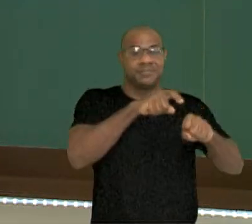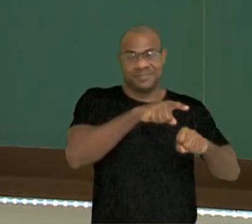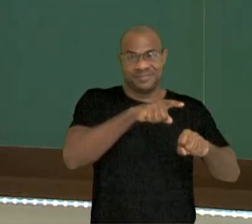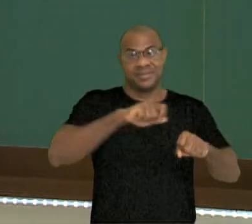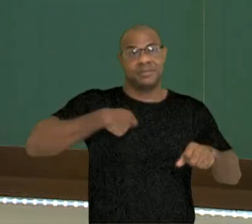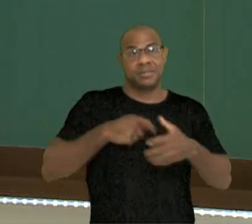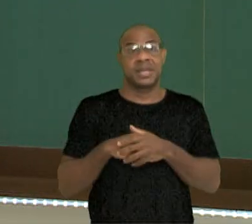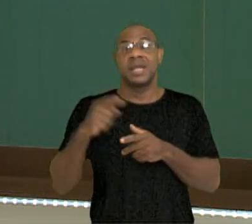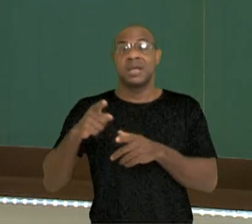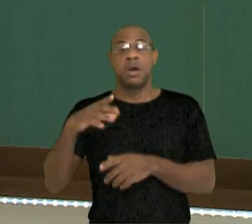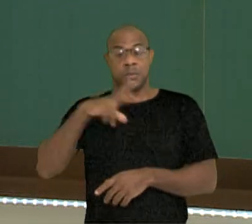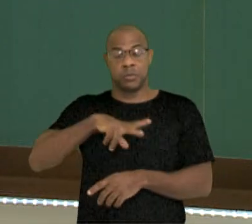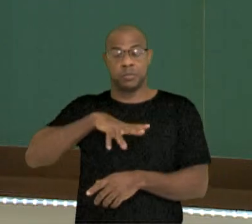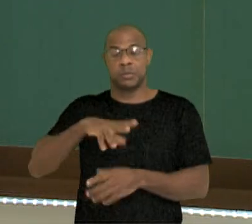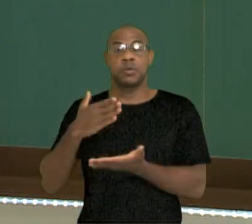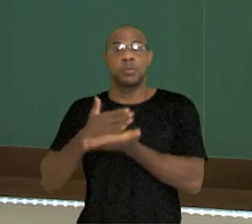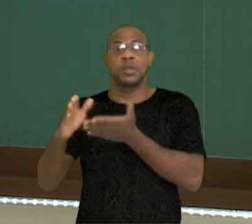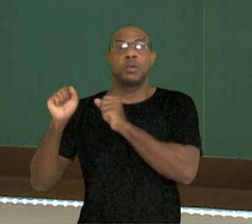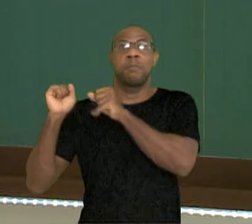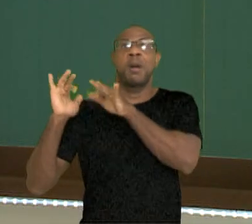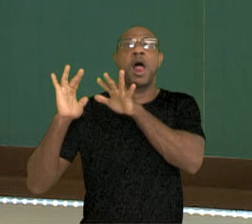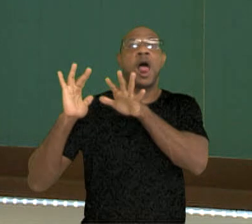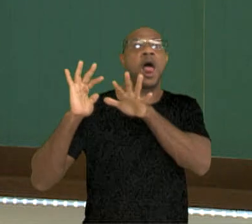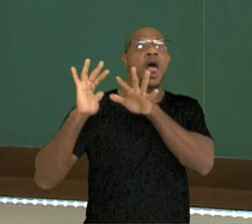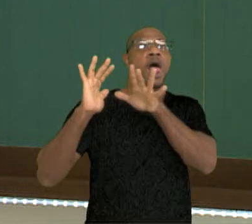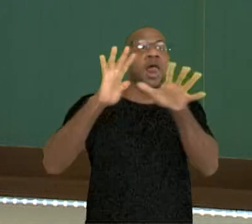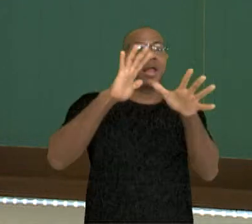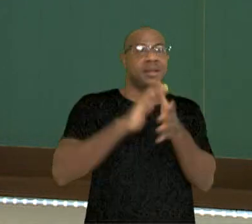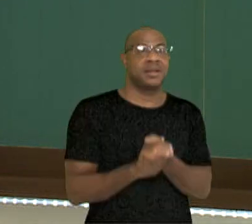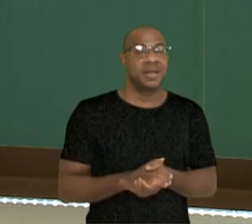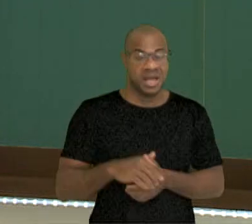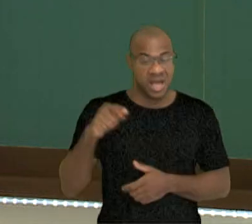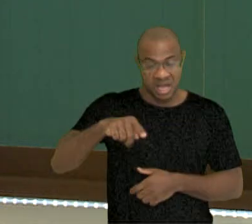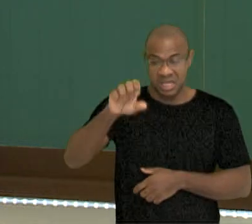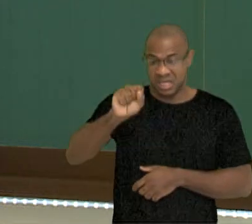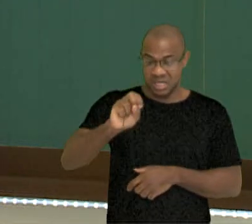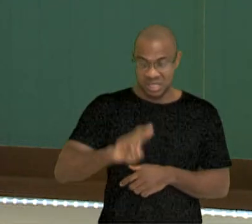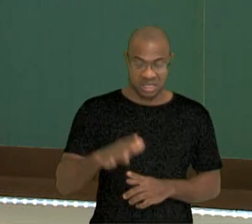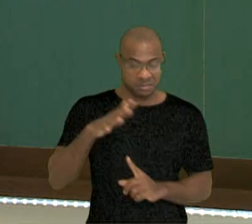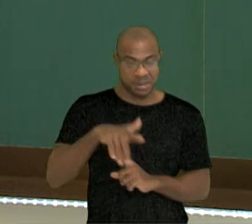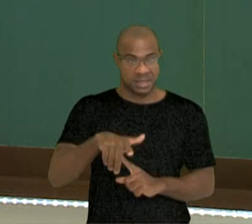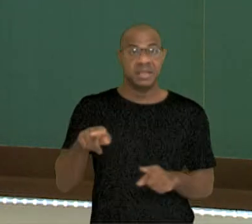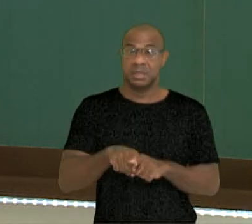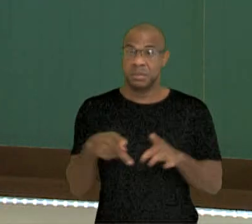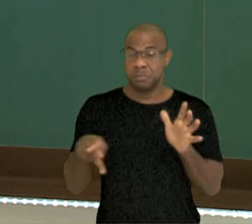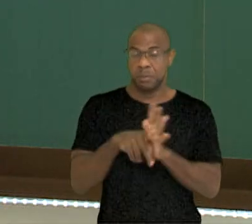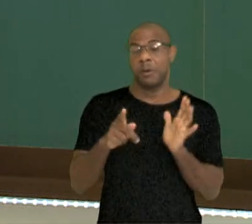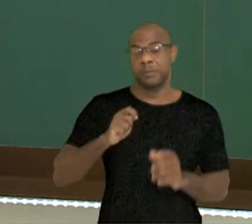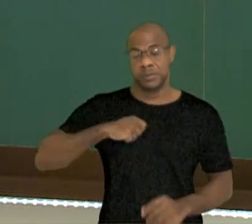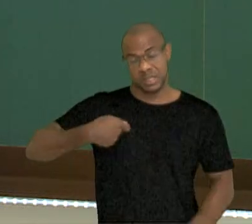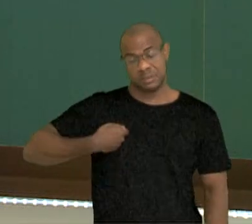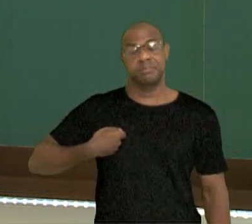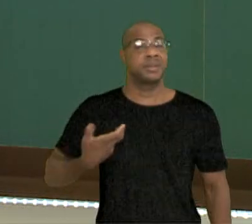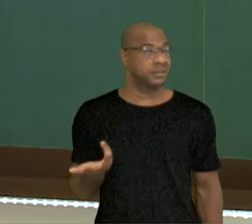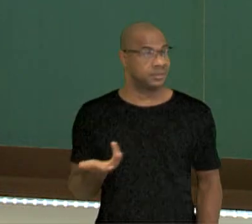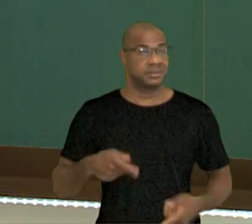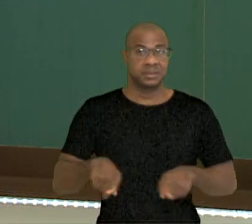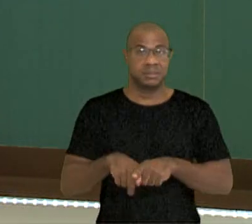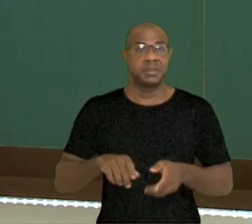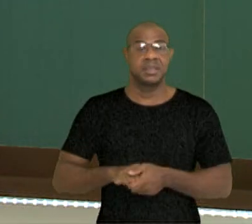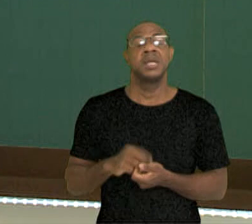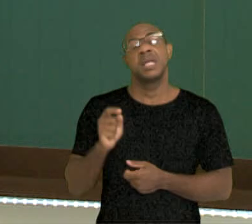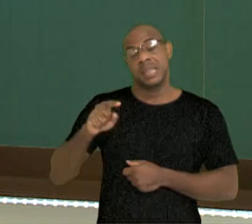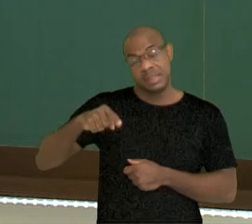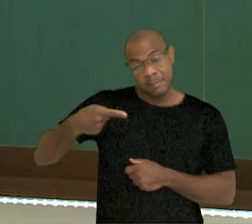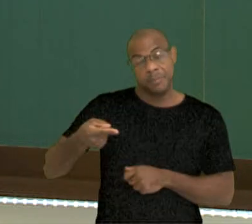estado do Paraná, pertenciam à Espanha, as terras. Só mais tarde, com esse avanço para o interior, é que a gente vai